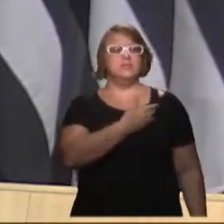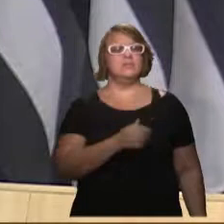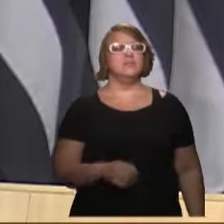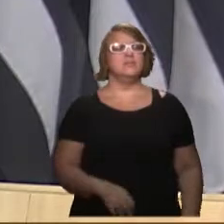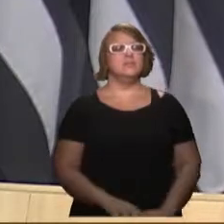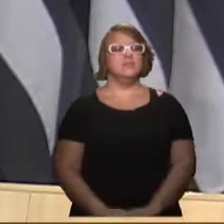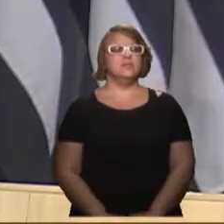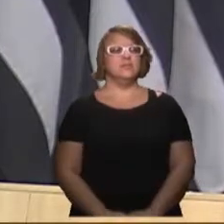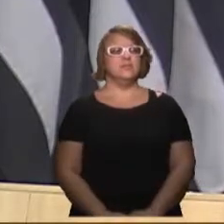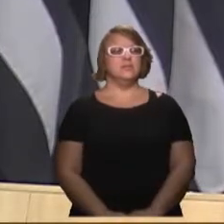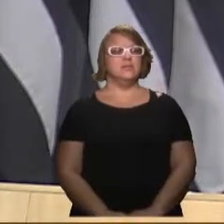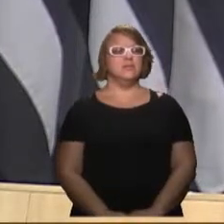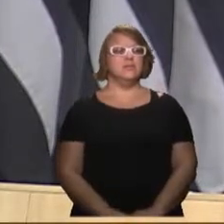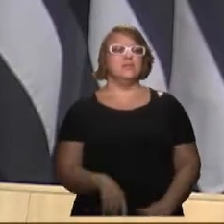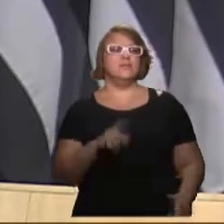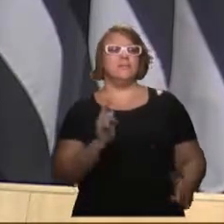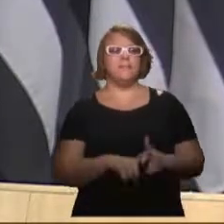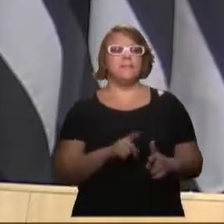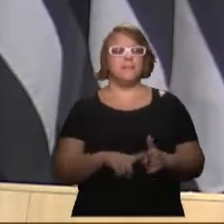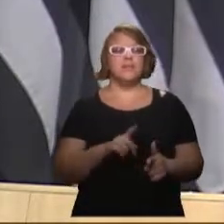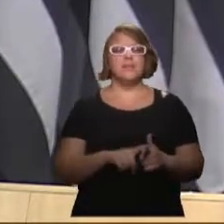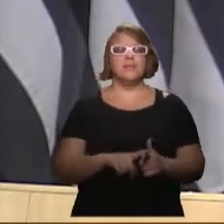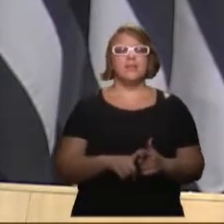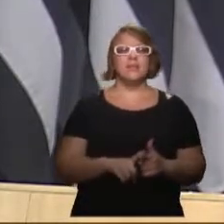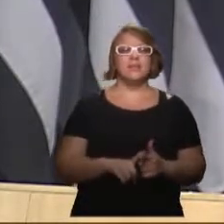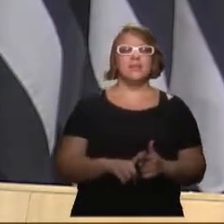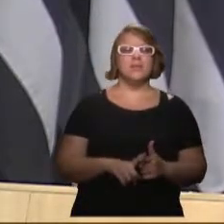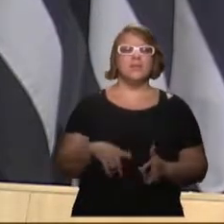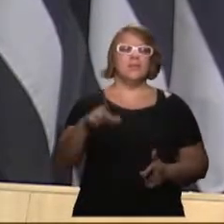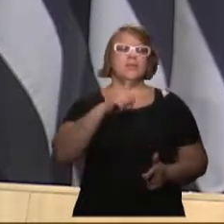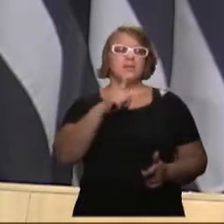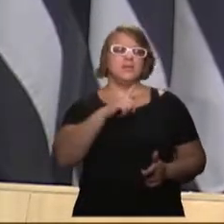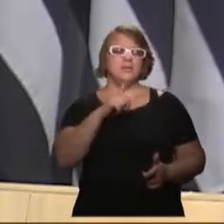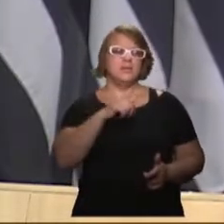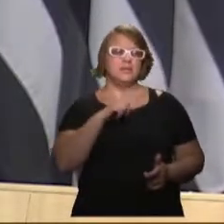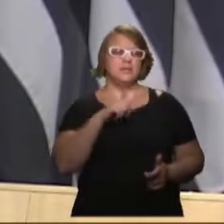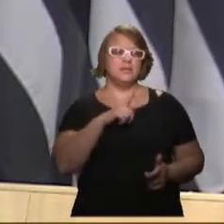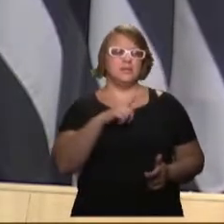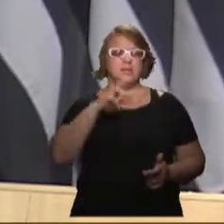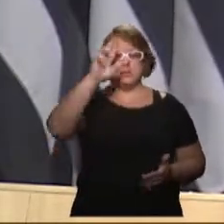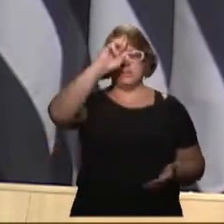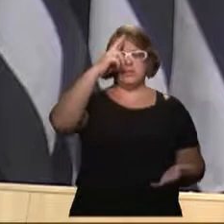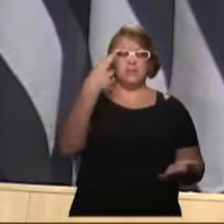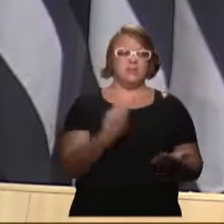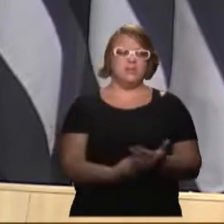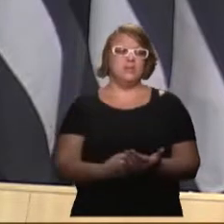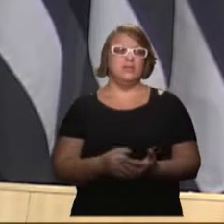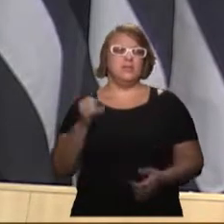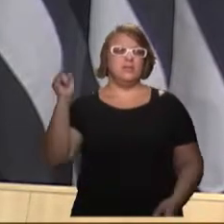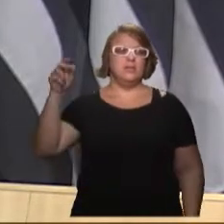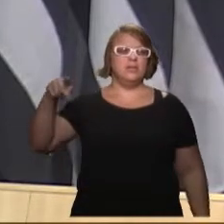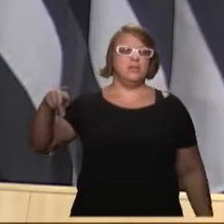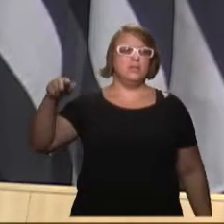parcela que é culpa, que tem a responsabilidade de levar o IPMT do nosso município